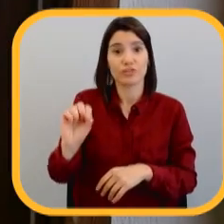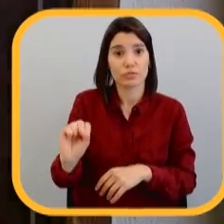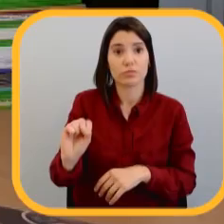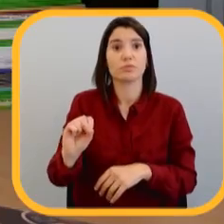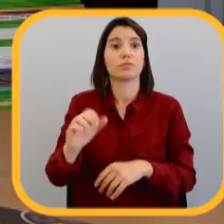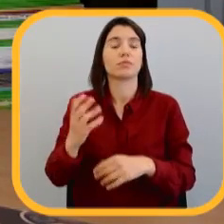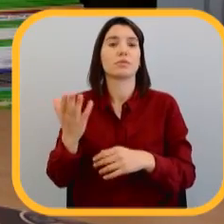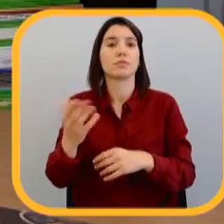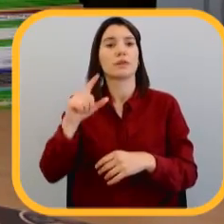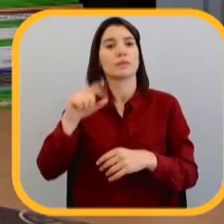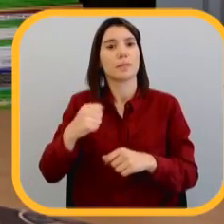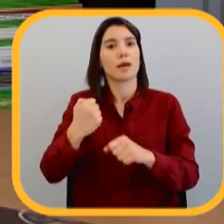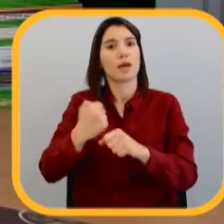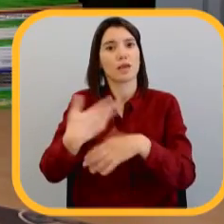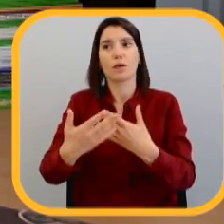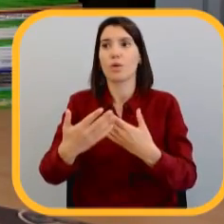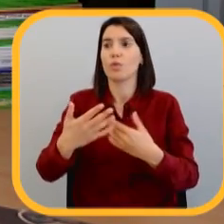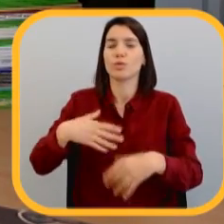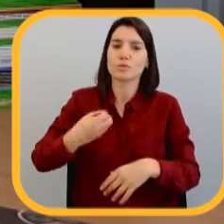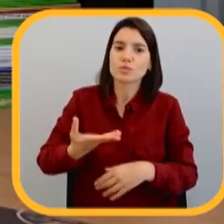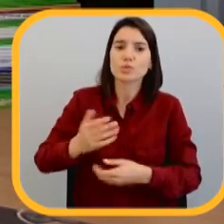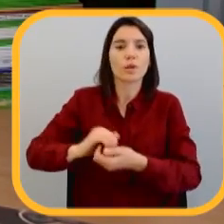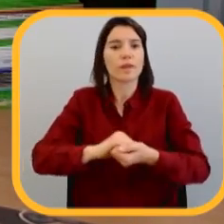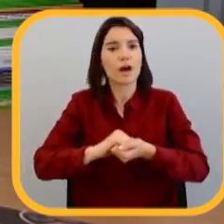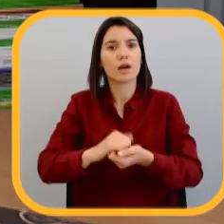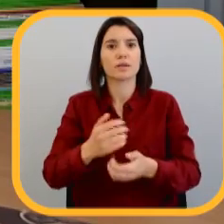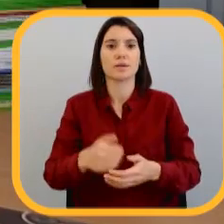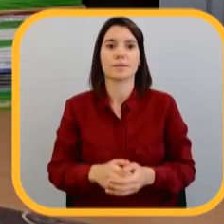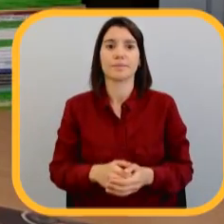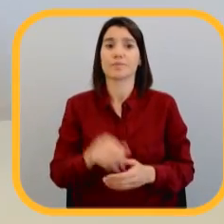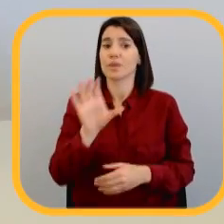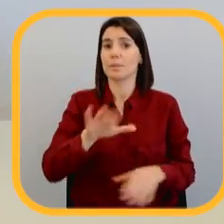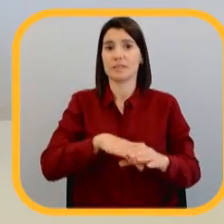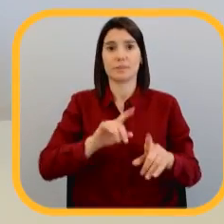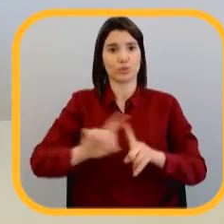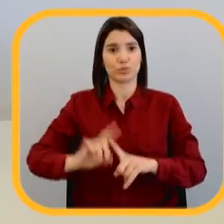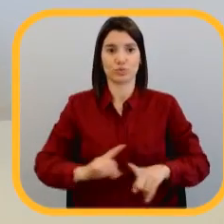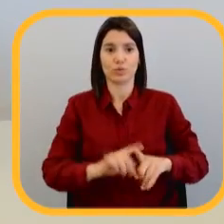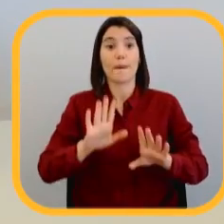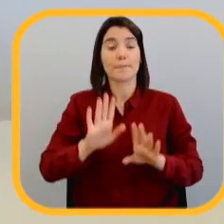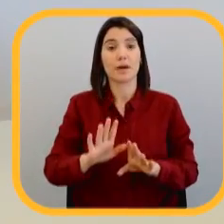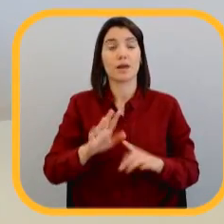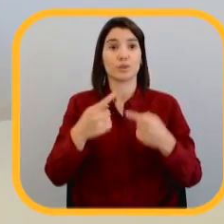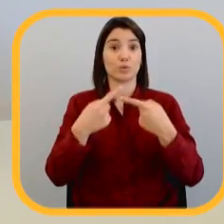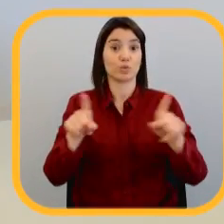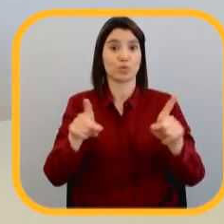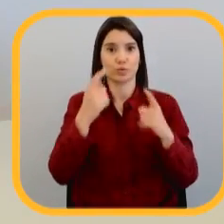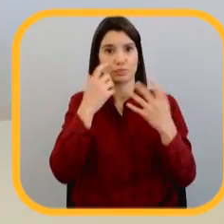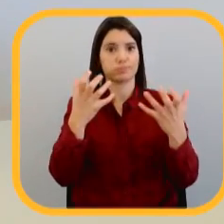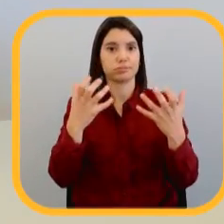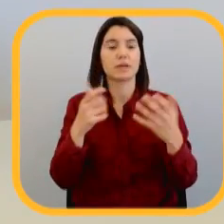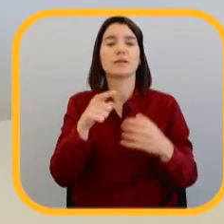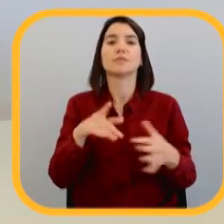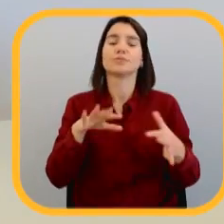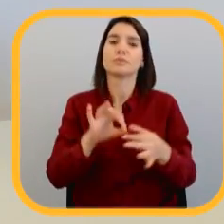não governamentais, ações de natureza solidária. Portanto, há muitas formas de participar, mas uma das